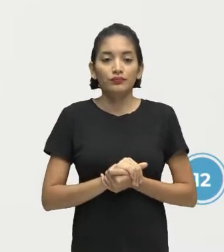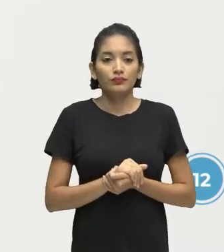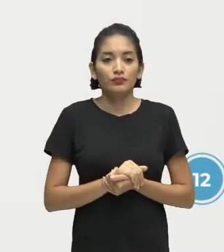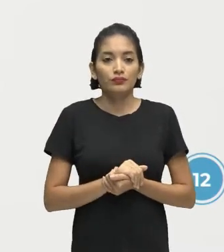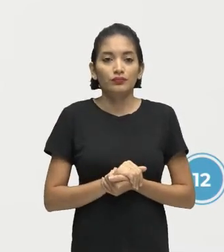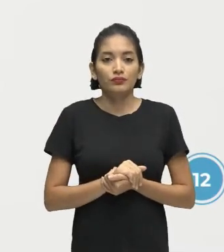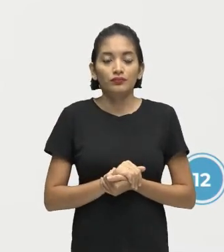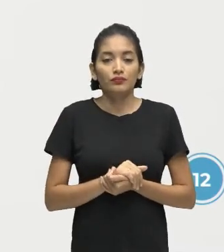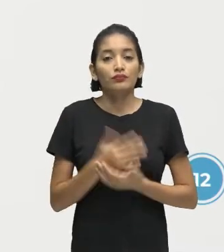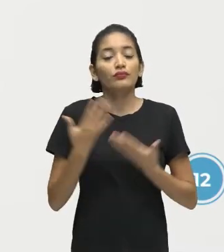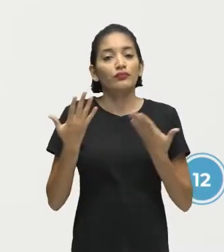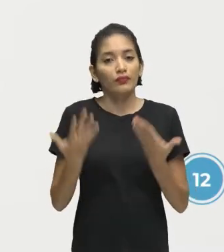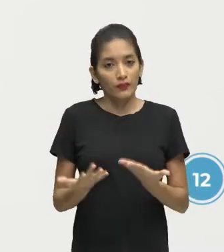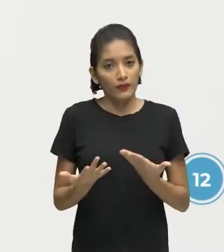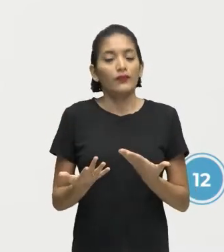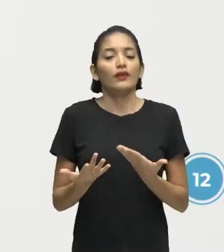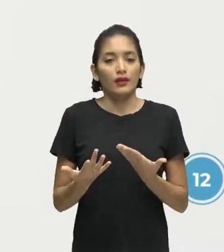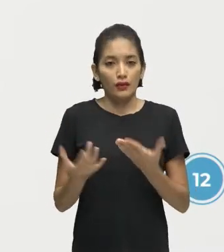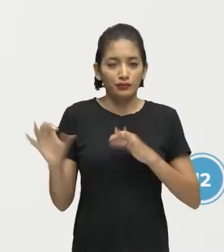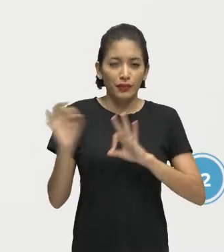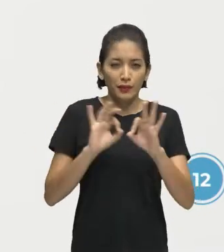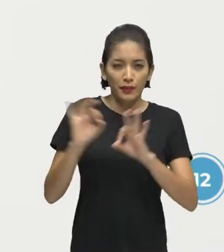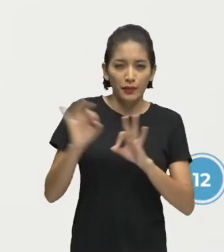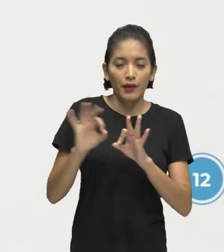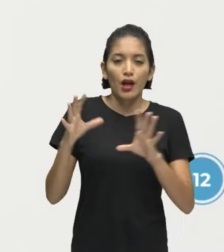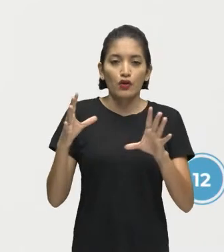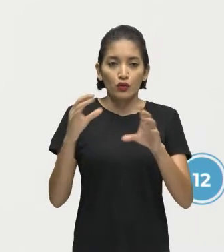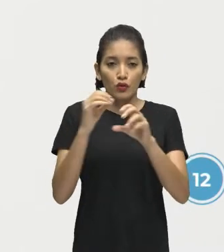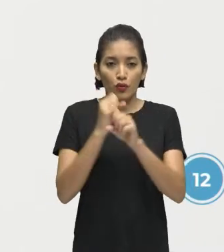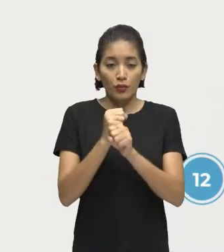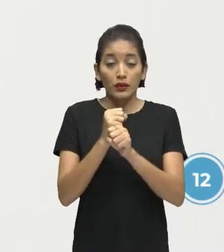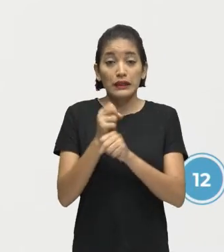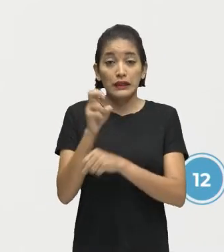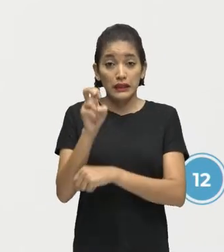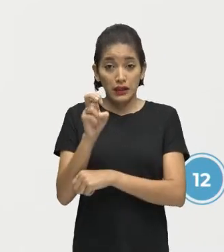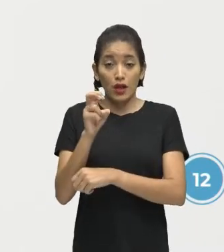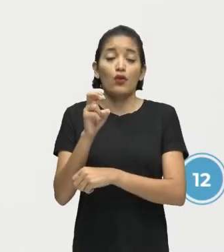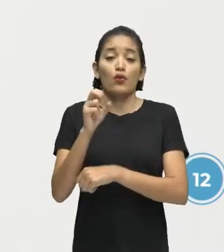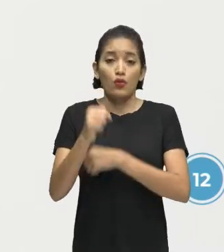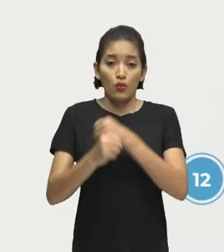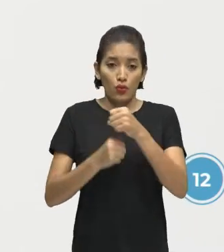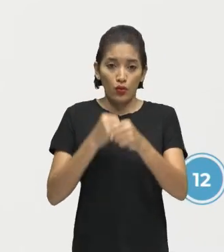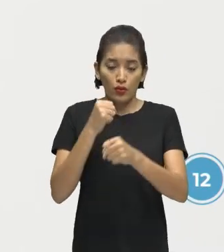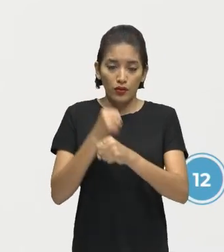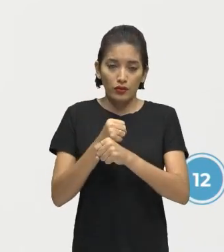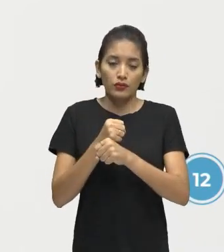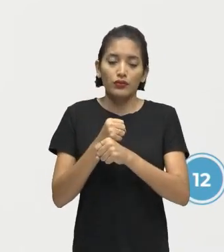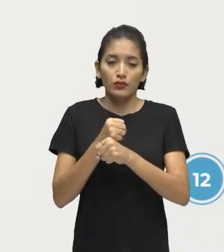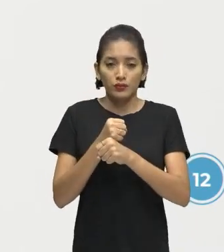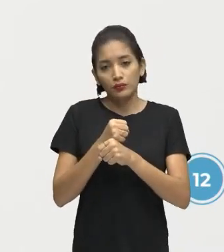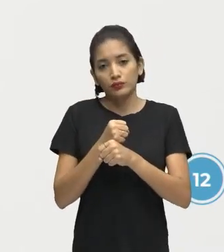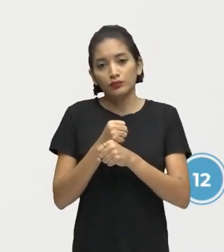Então, interpretando aqui, somando 5 anos, vamos somar